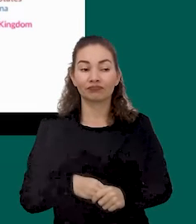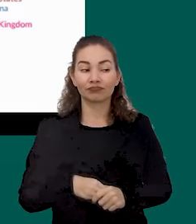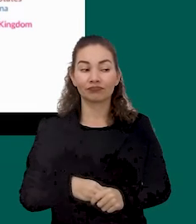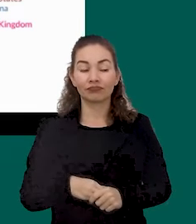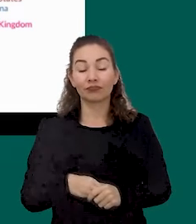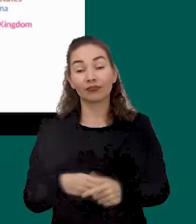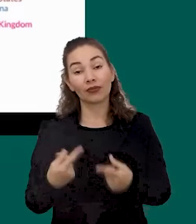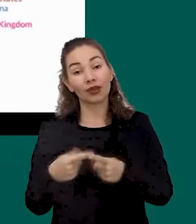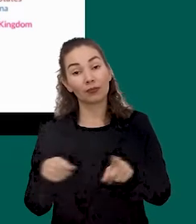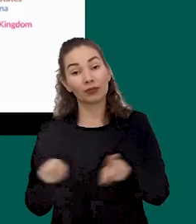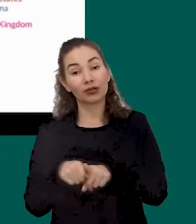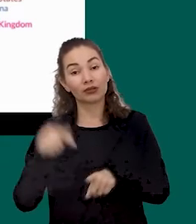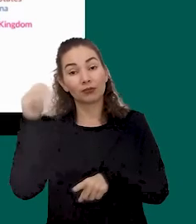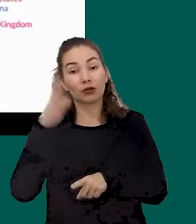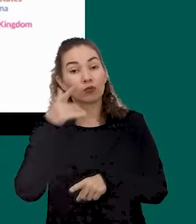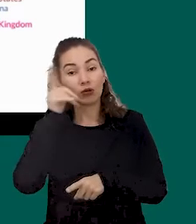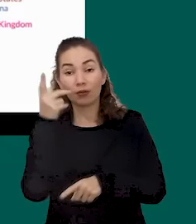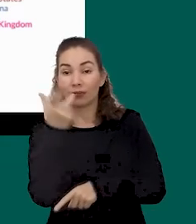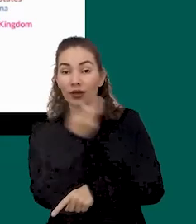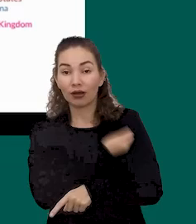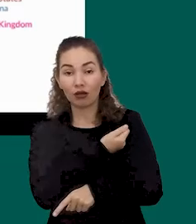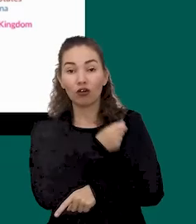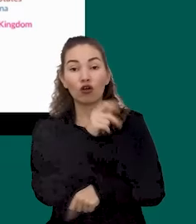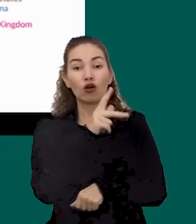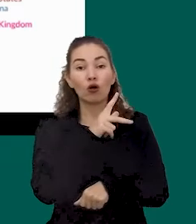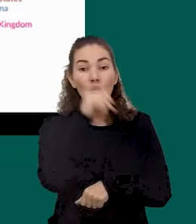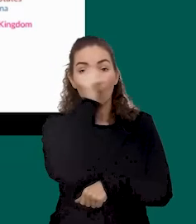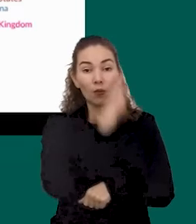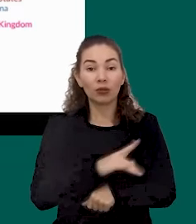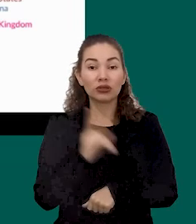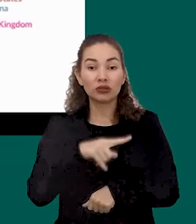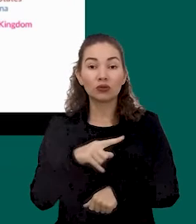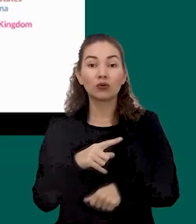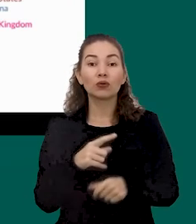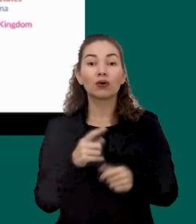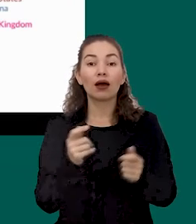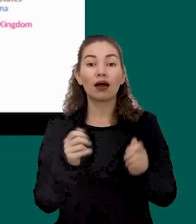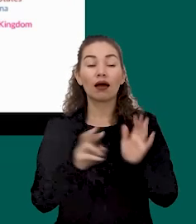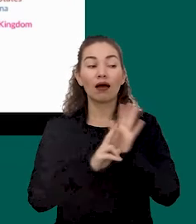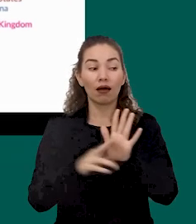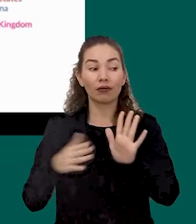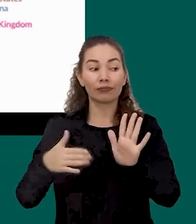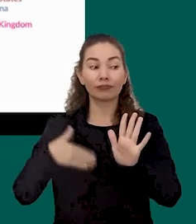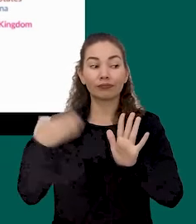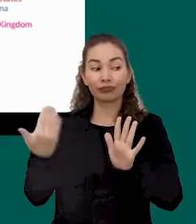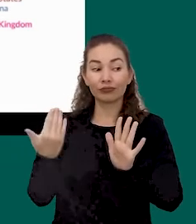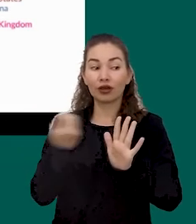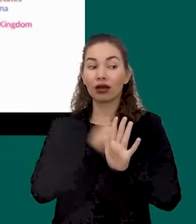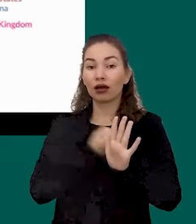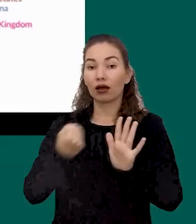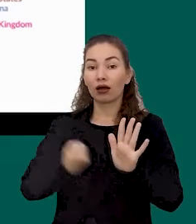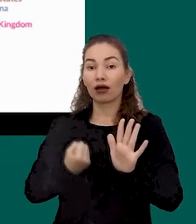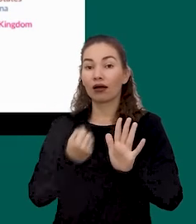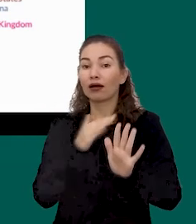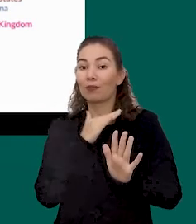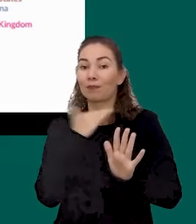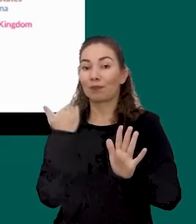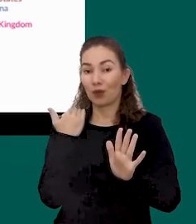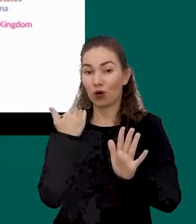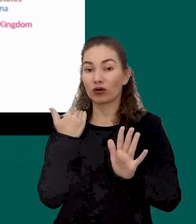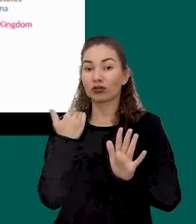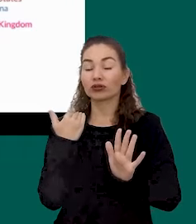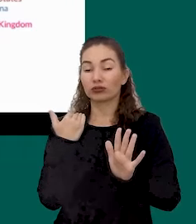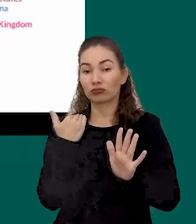Por outro lado, se o Brasil não é capaz de vacinar, o Brasil é sim um país que assusta com relação ao número de mortes por milhões